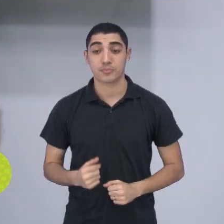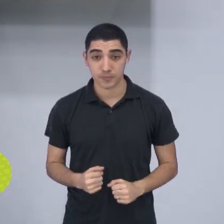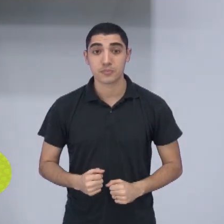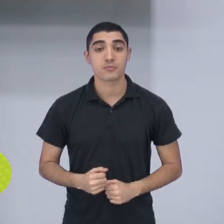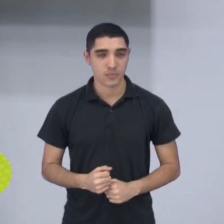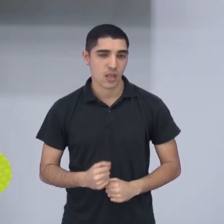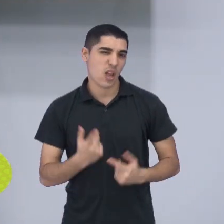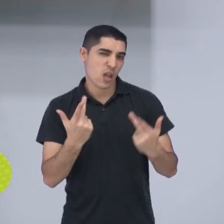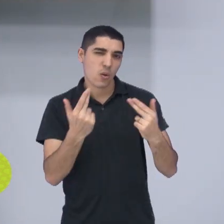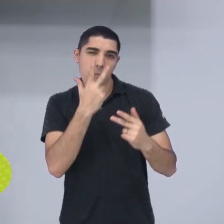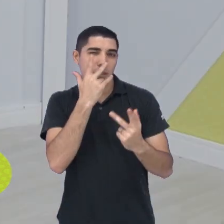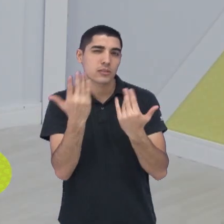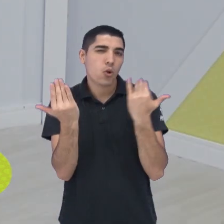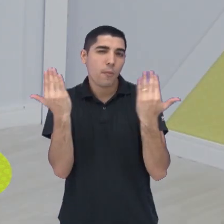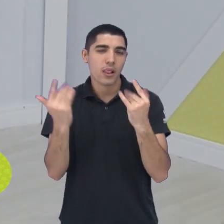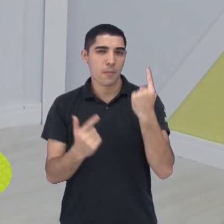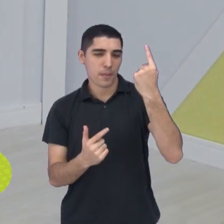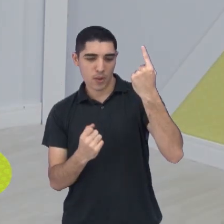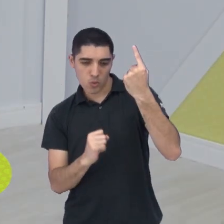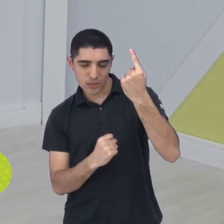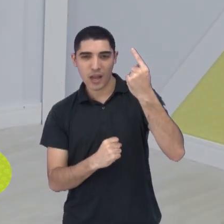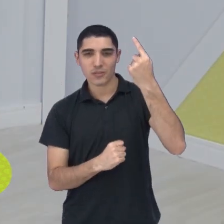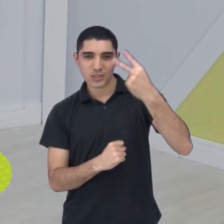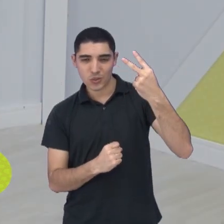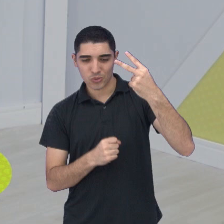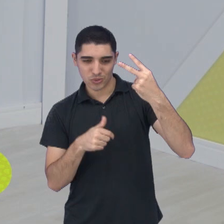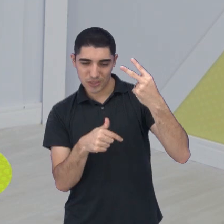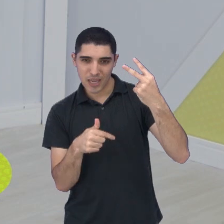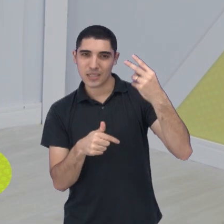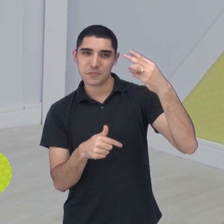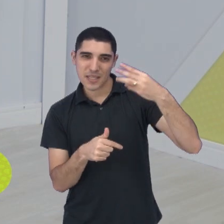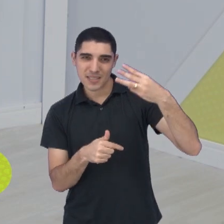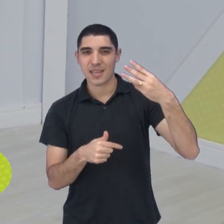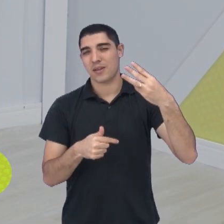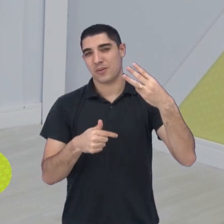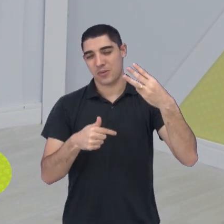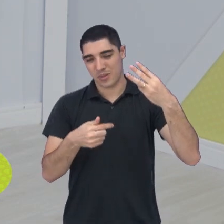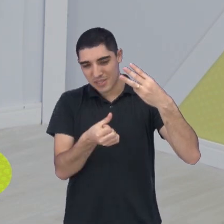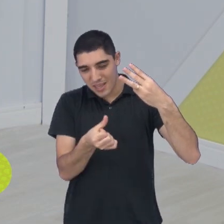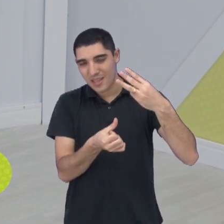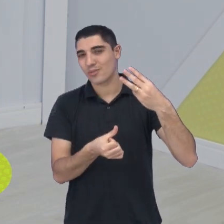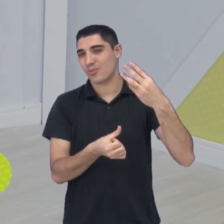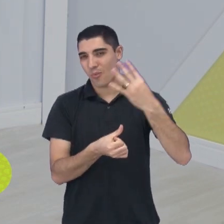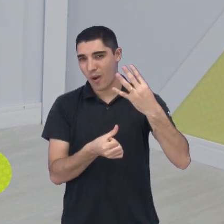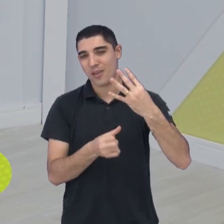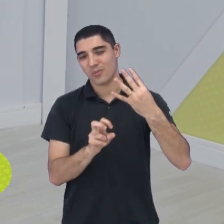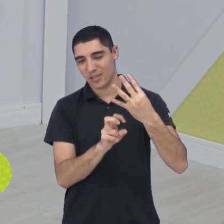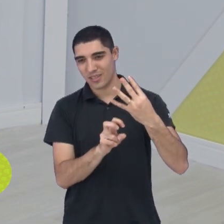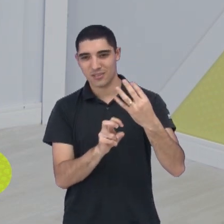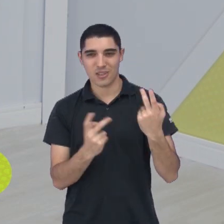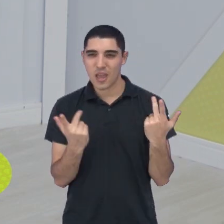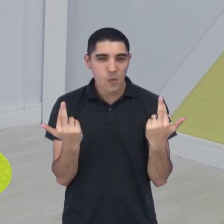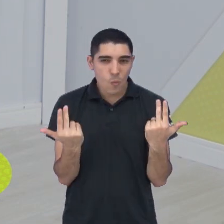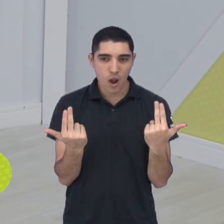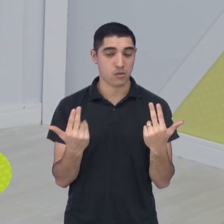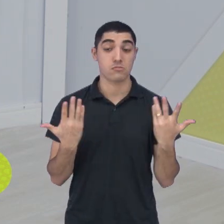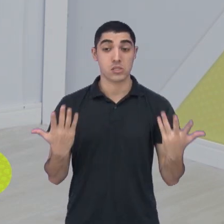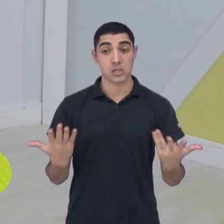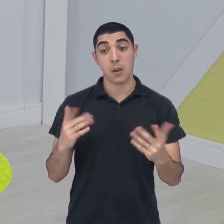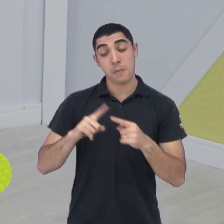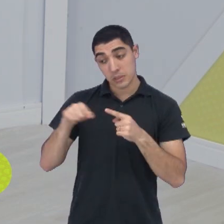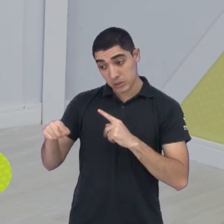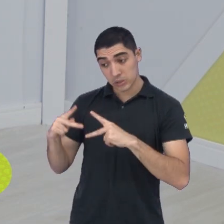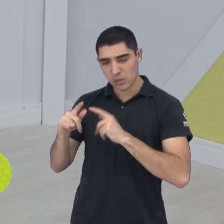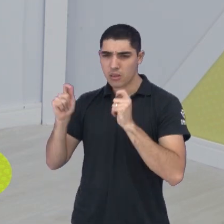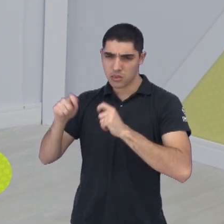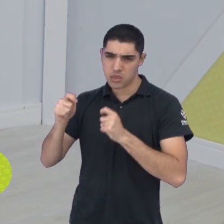o oitavo. É como se fosse, exatamente, é como se fosse isso, só que está dividido em 2 grupos, é assim que fica a fase de realinhamento. São José tem tudo para se classificar, porque